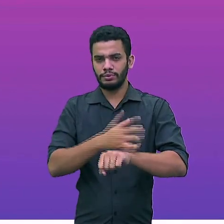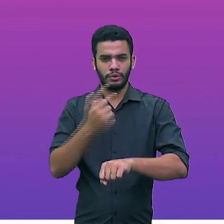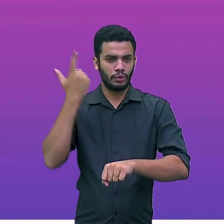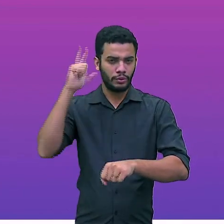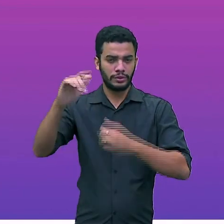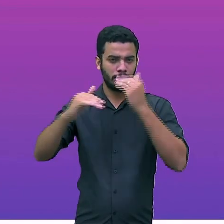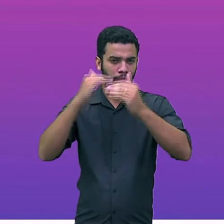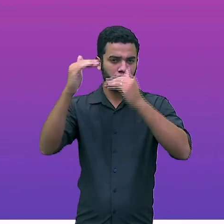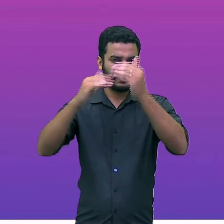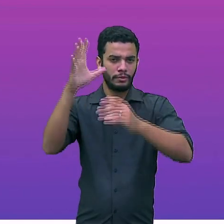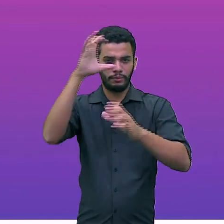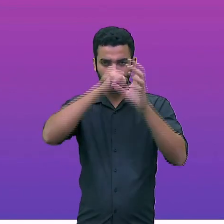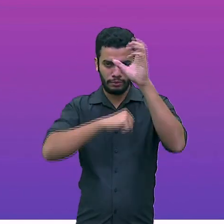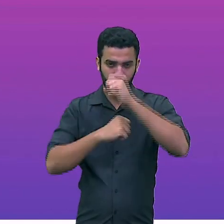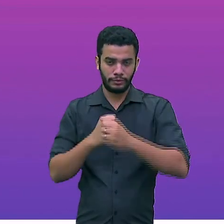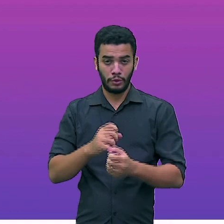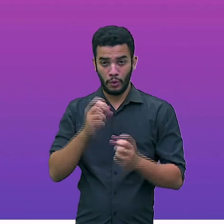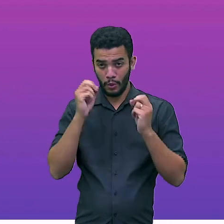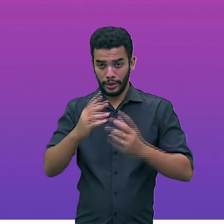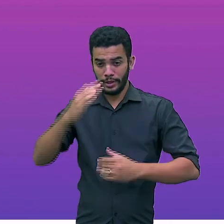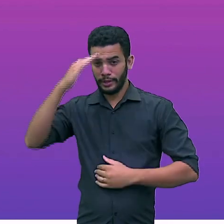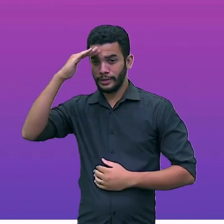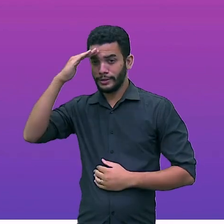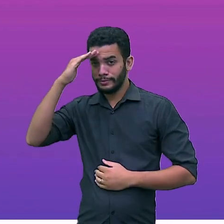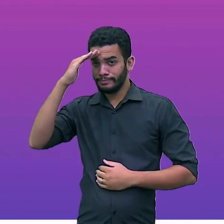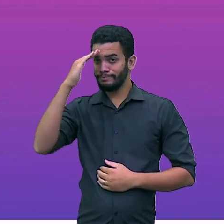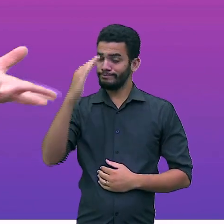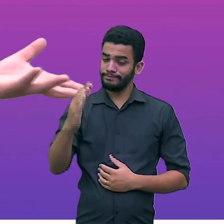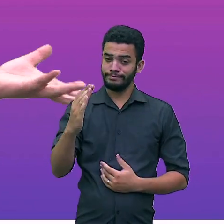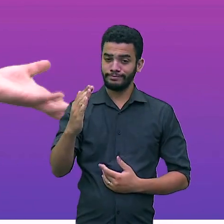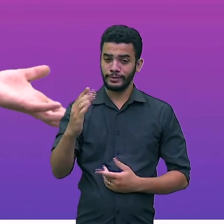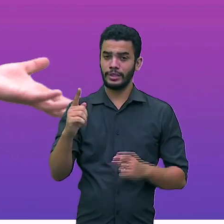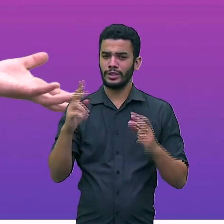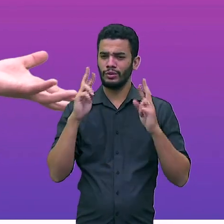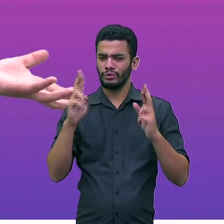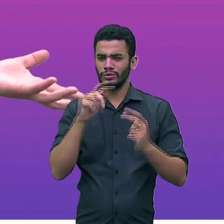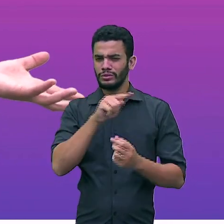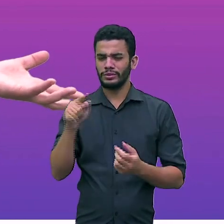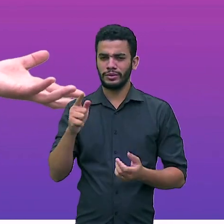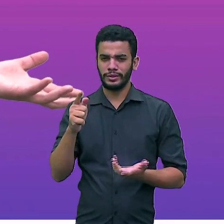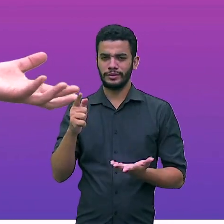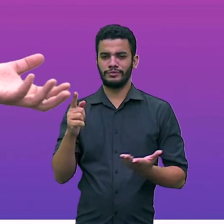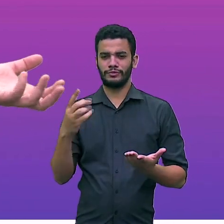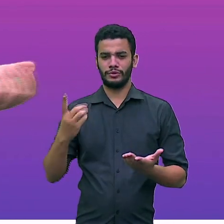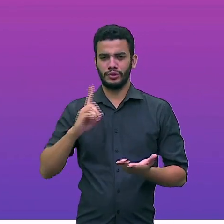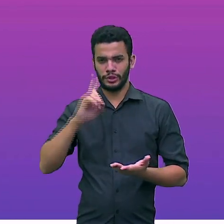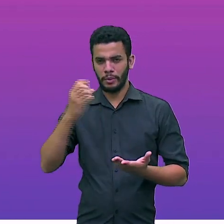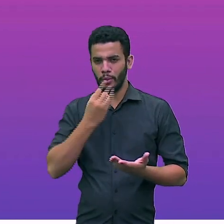a gente aprende. Até a próxima. Espero que você tenha um excelente dia.